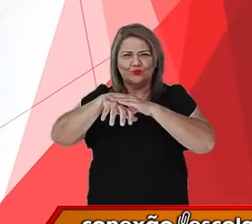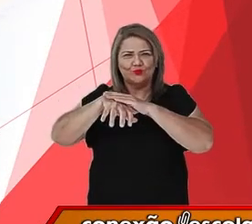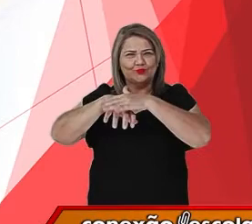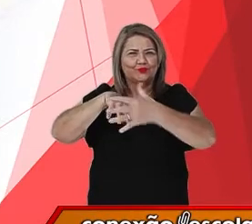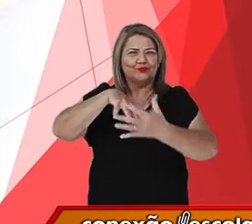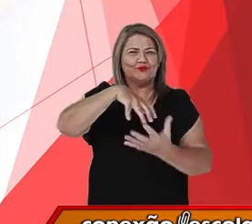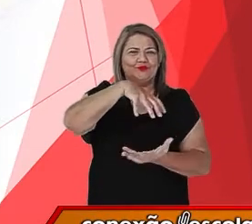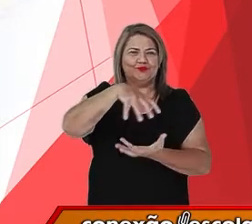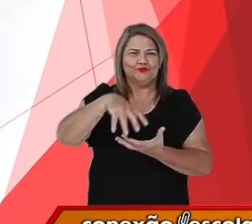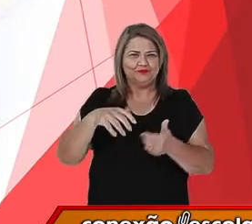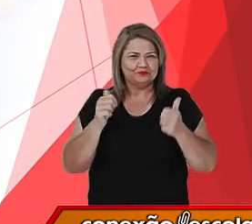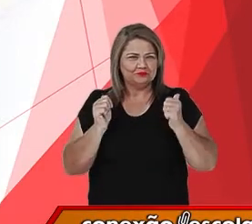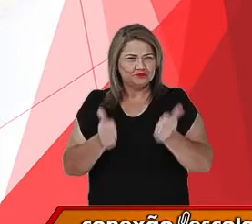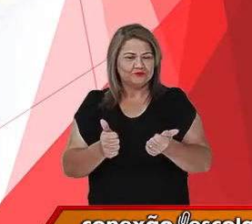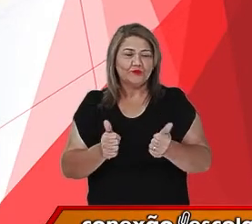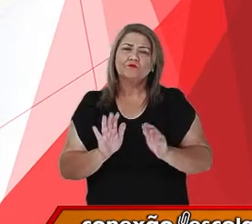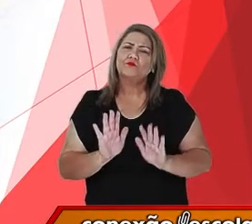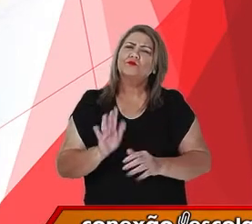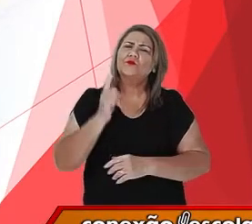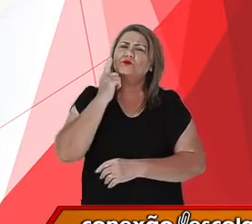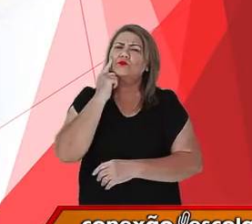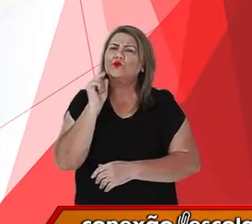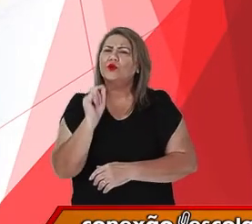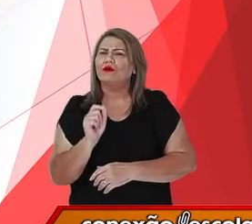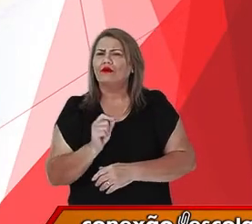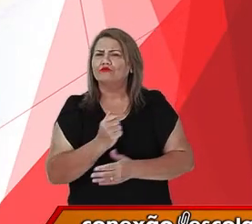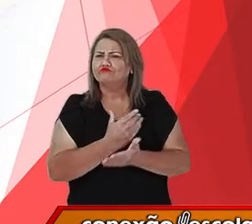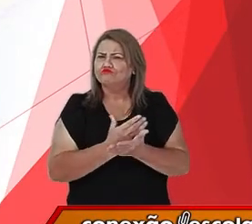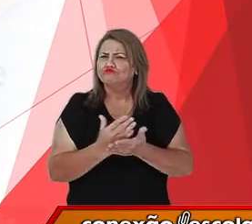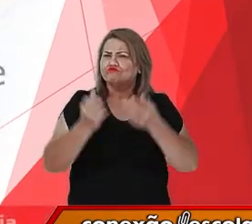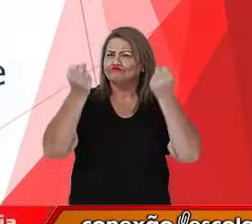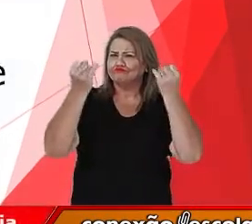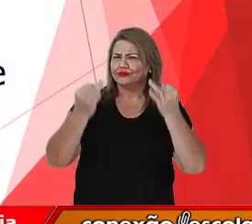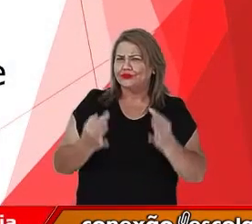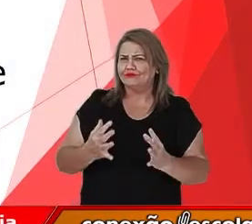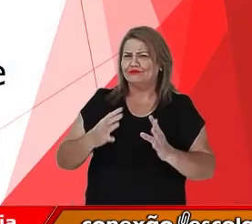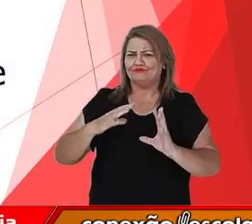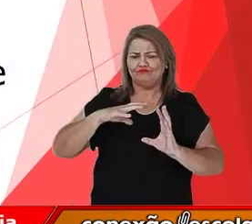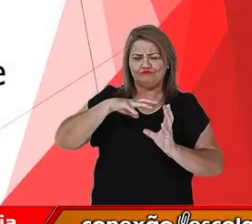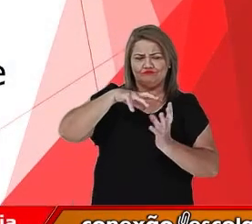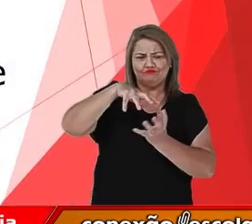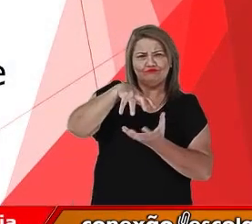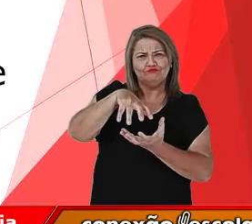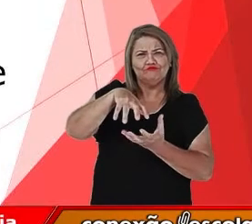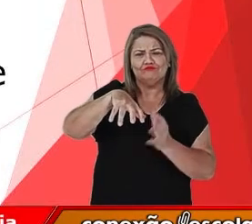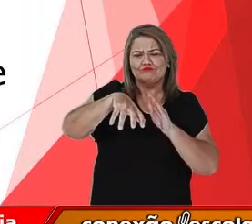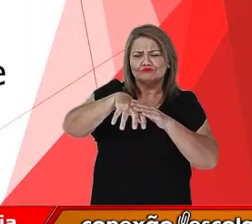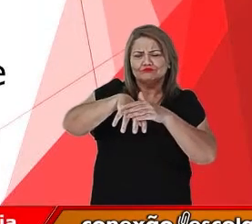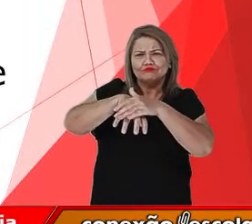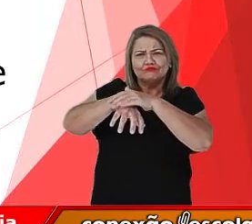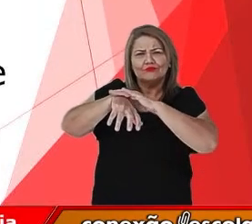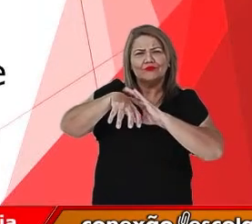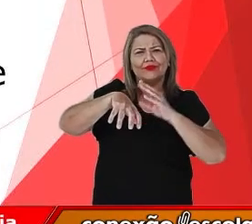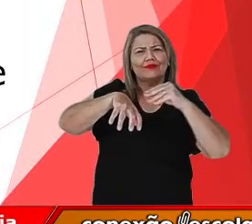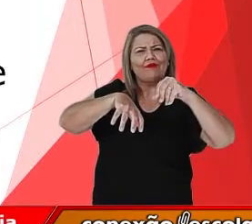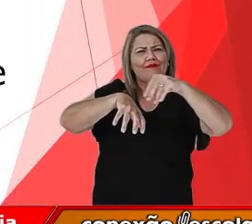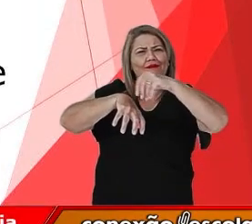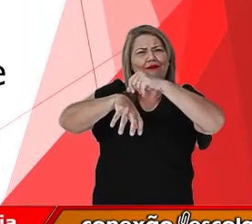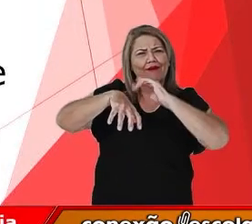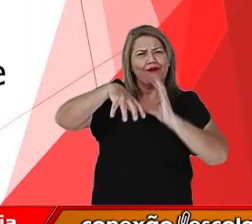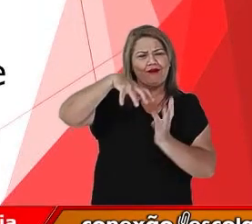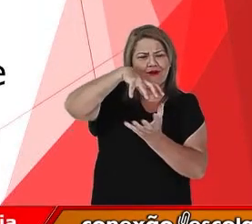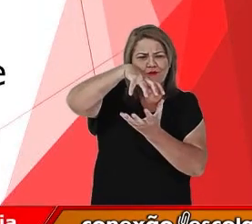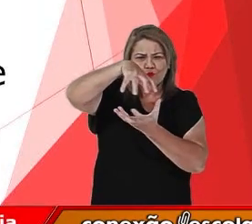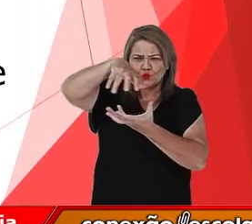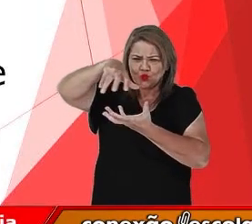emersas. Beleza? Mas olha só, vamos começar então pelas partes emersas, pelos continentes.